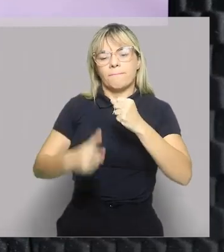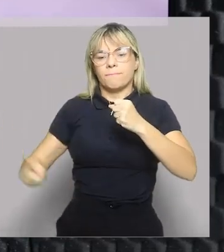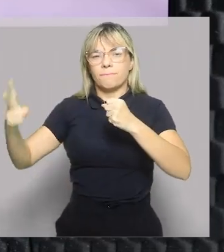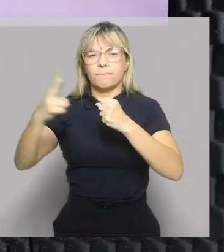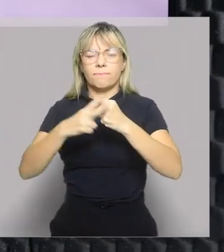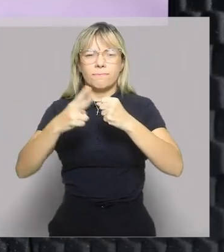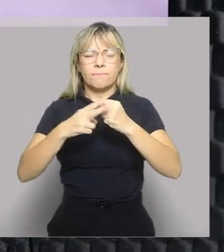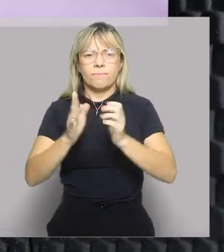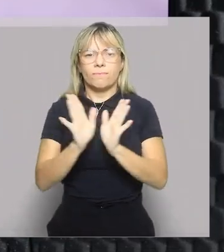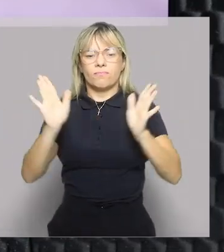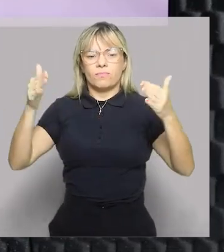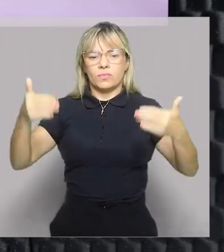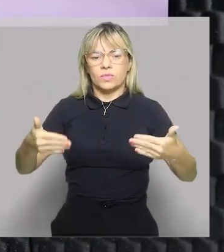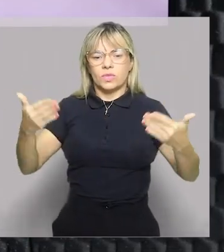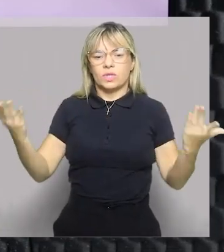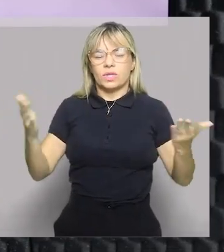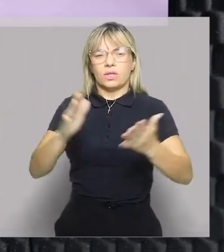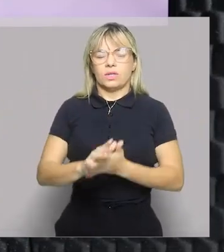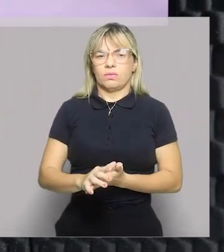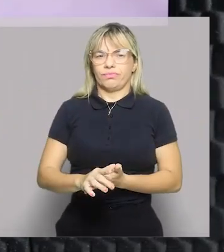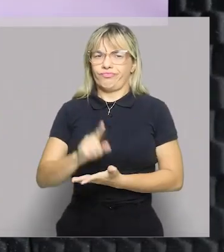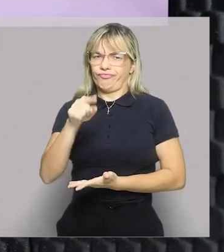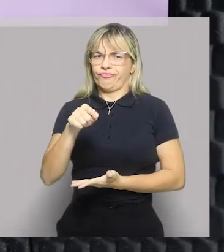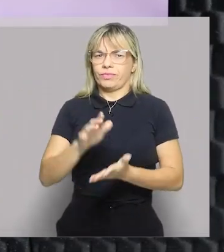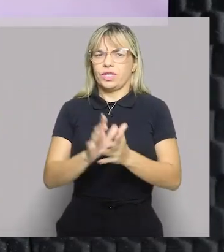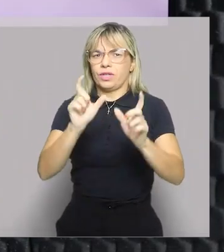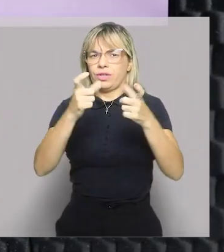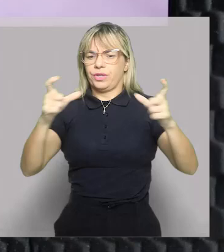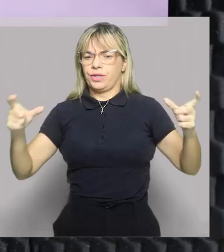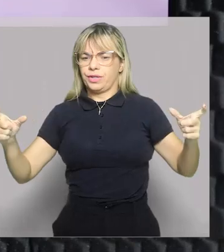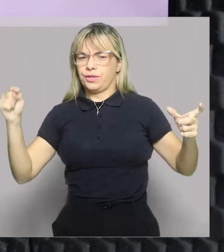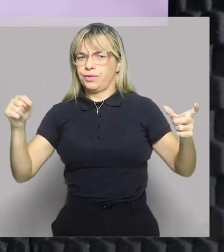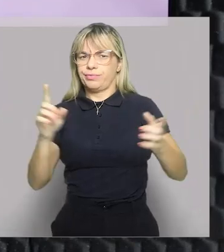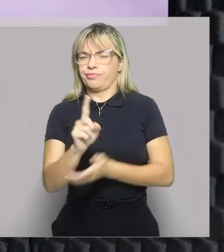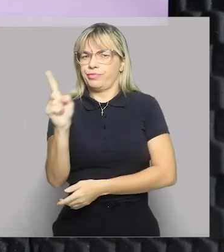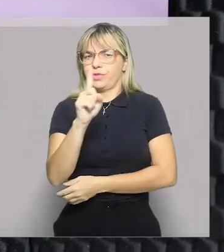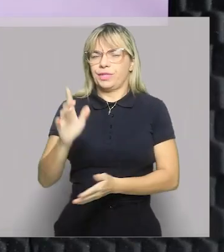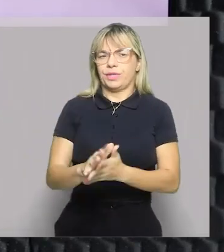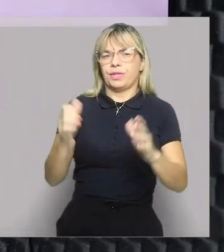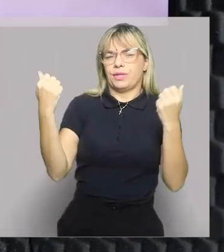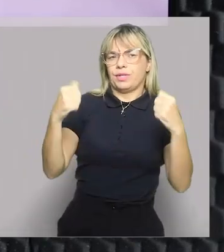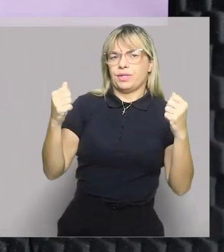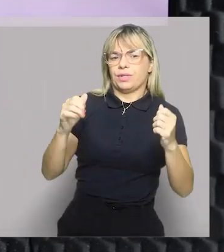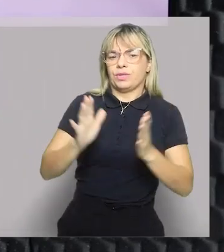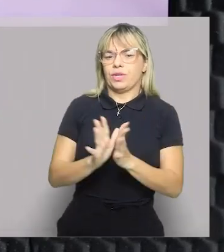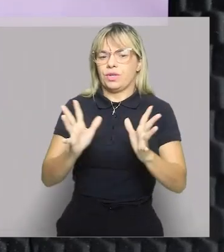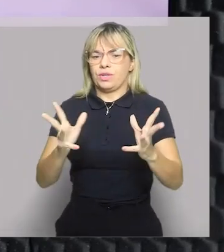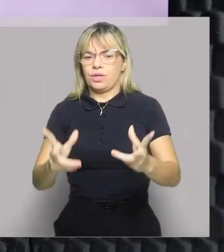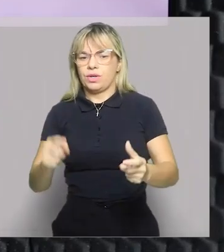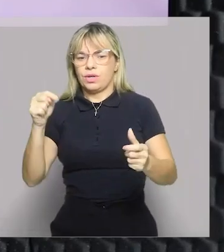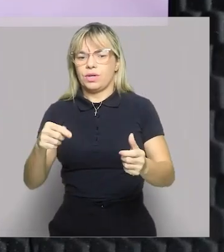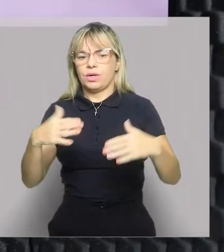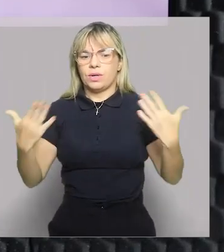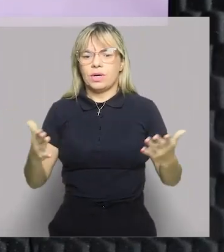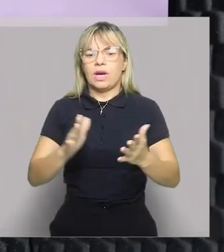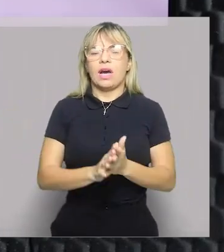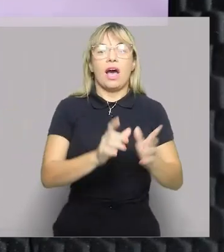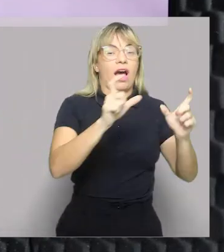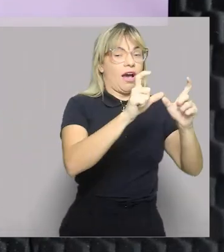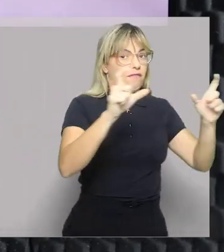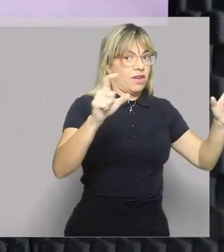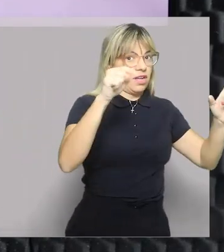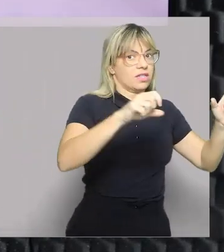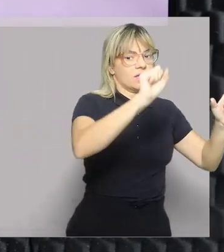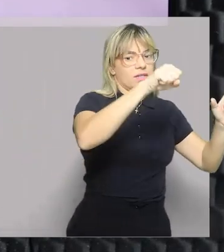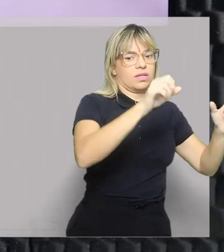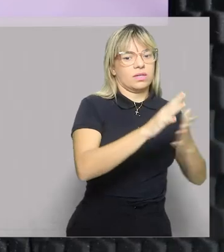a oração não precisa ter o sentido completo, certo? A frase sim, a oração não, tá bom? Por